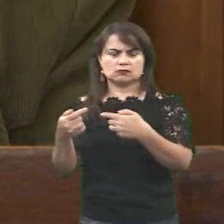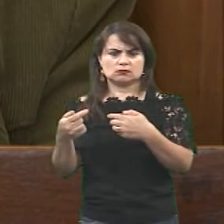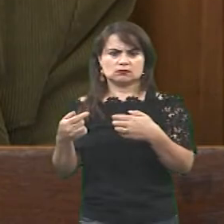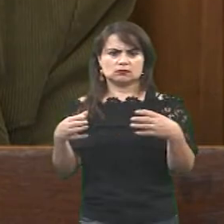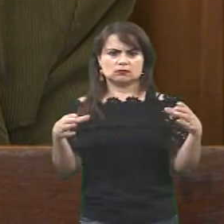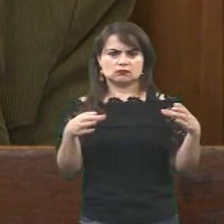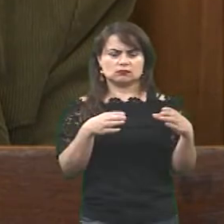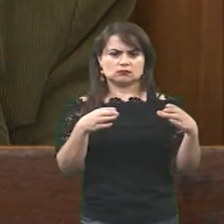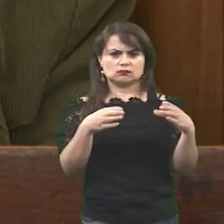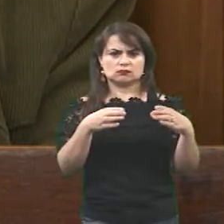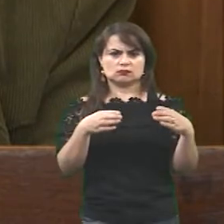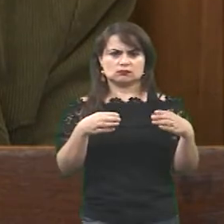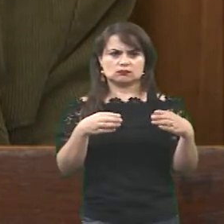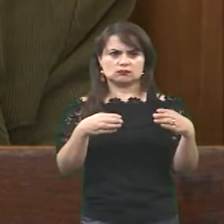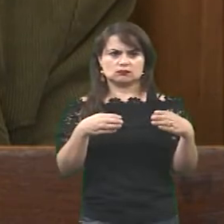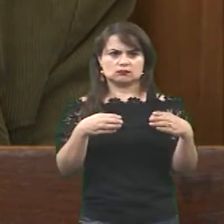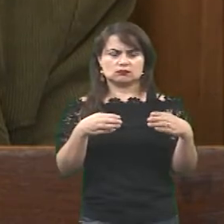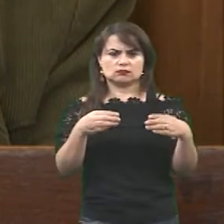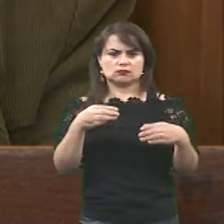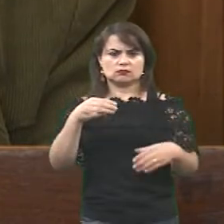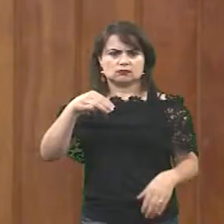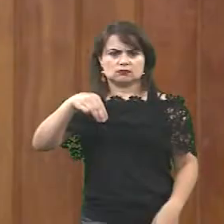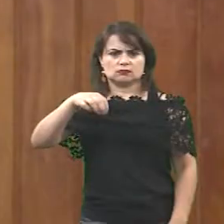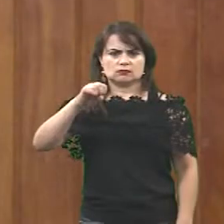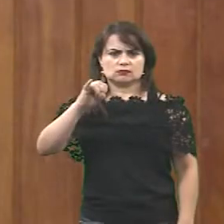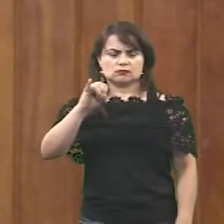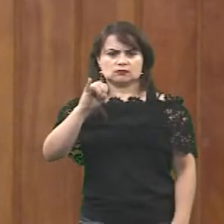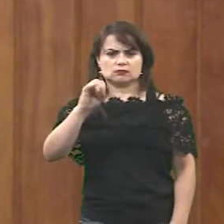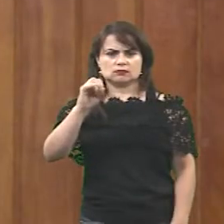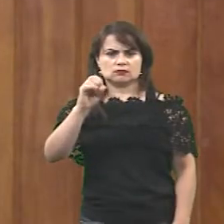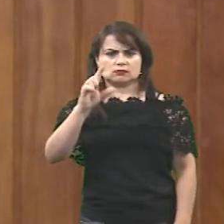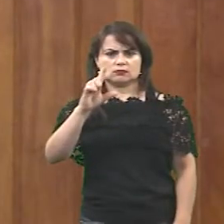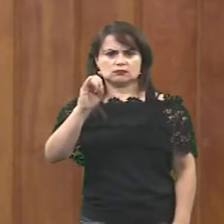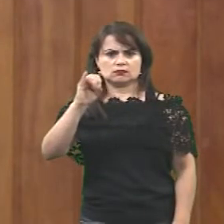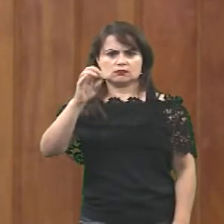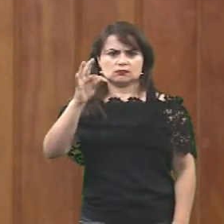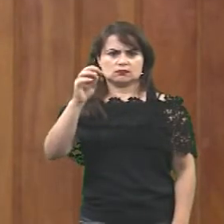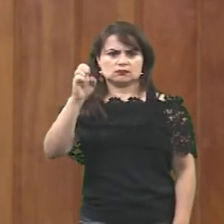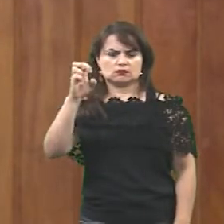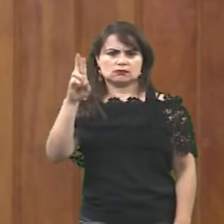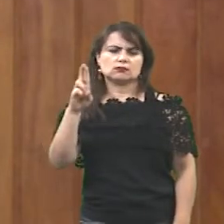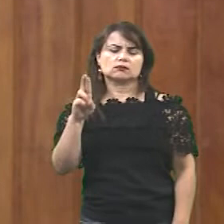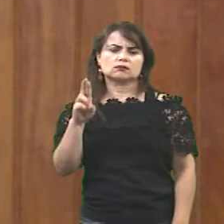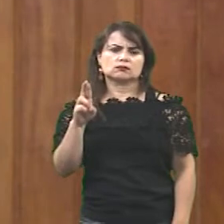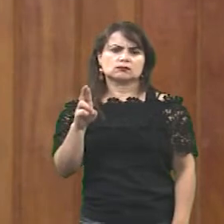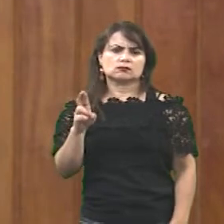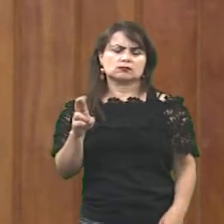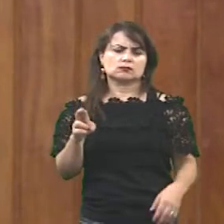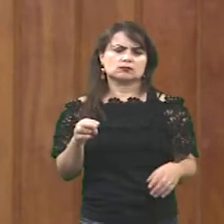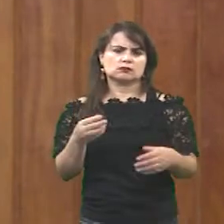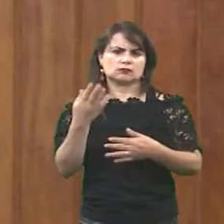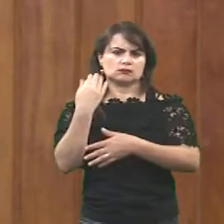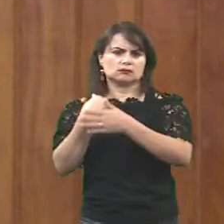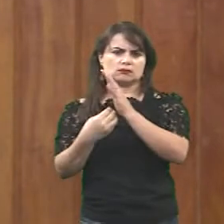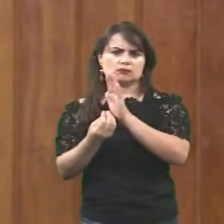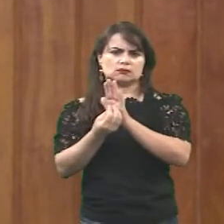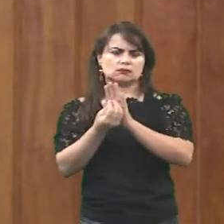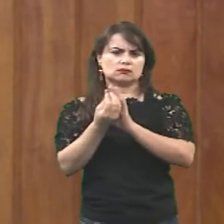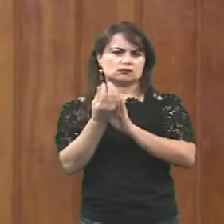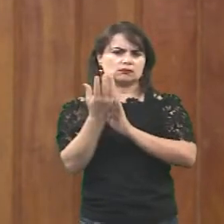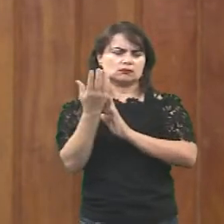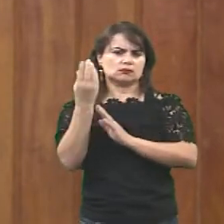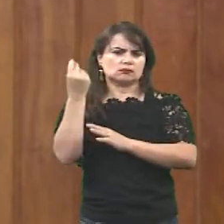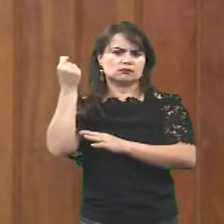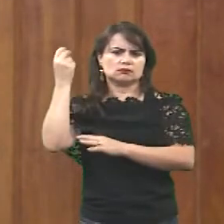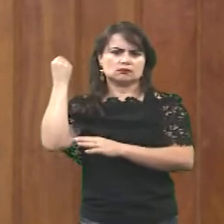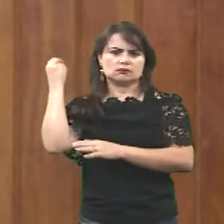Exército Brasileiro. Foi criado em 30 de outubro de 1936, conta,